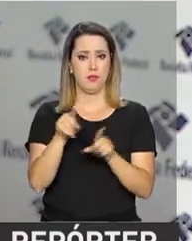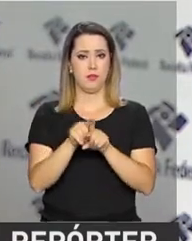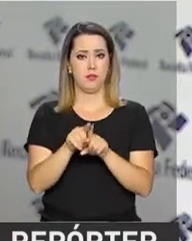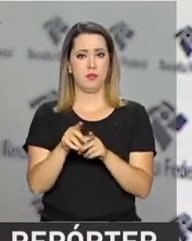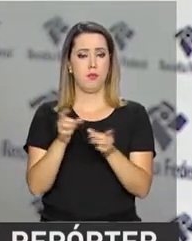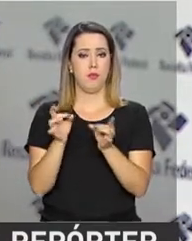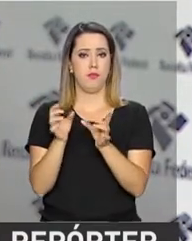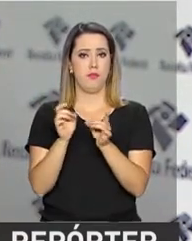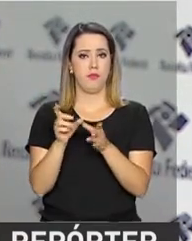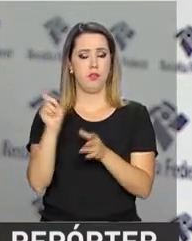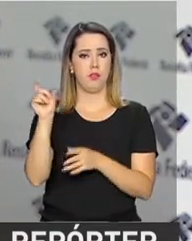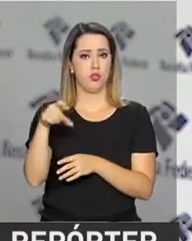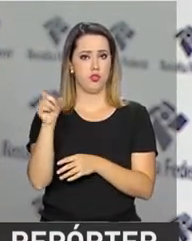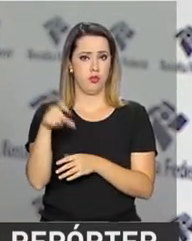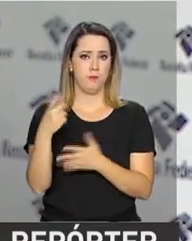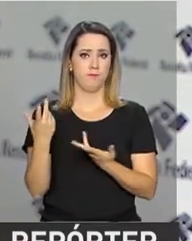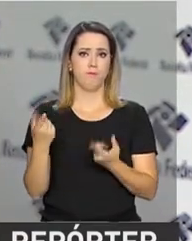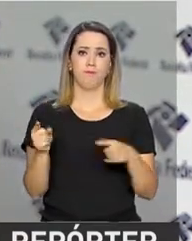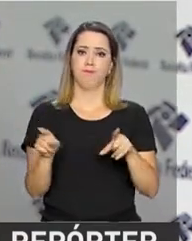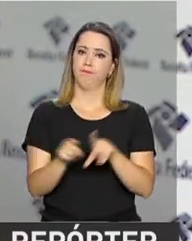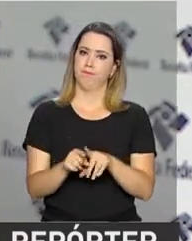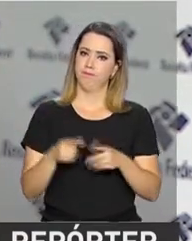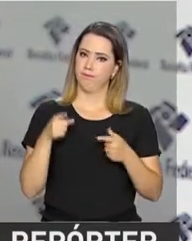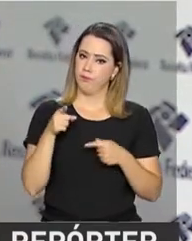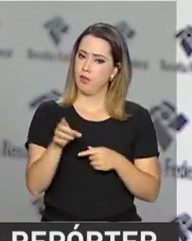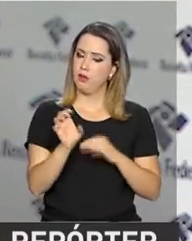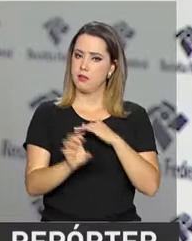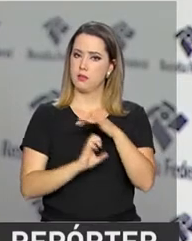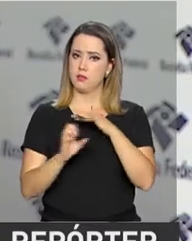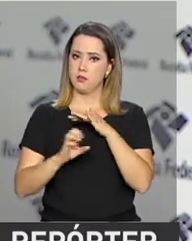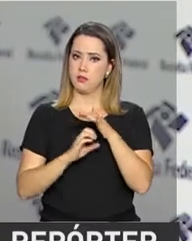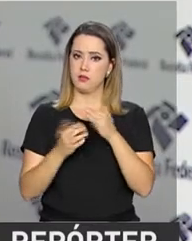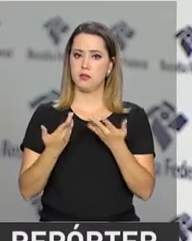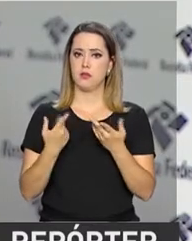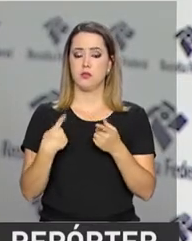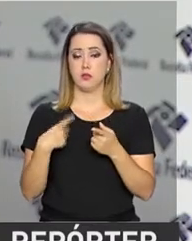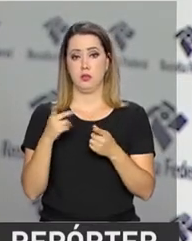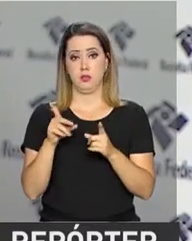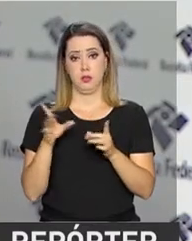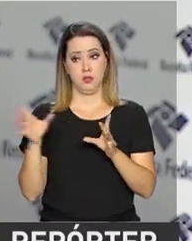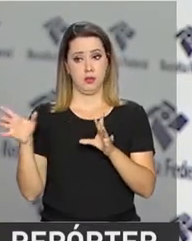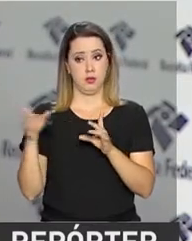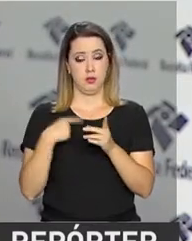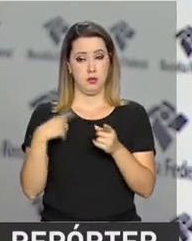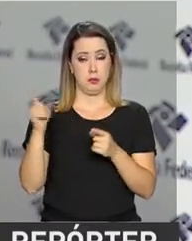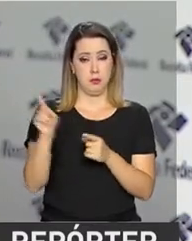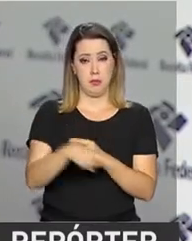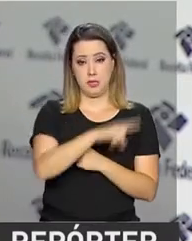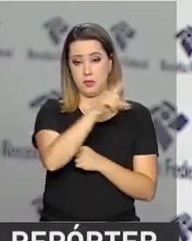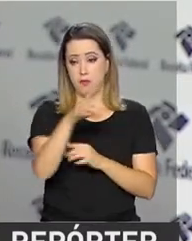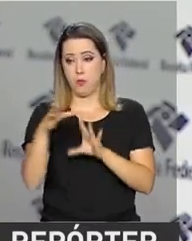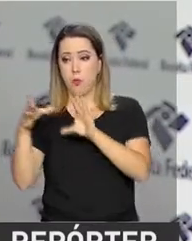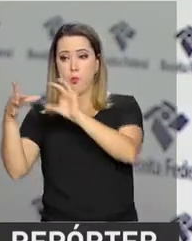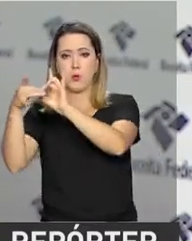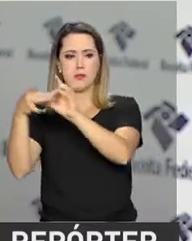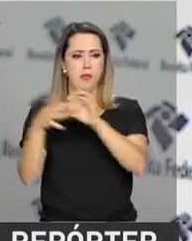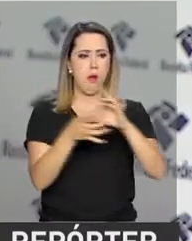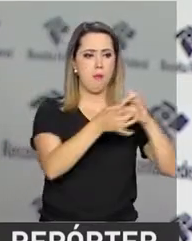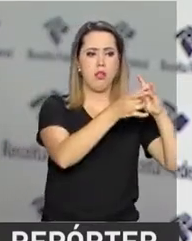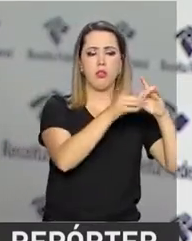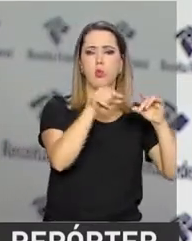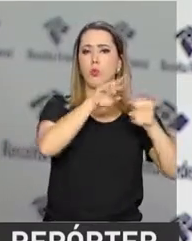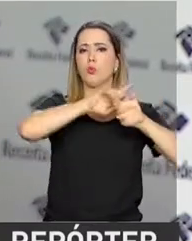crédito e cartão de débito essas empresas então foram objecto cruzamento pelos auditores da receita auditores estaduais e municipais